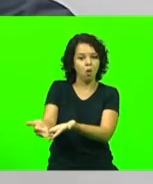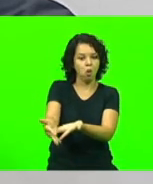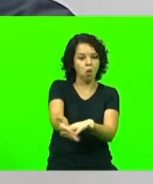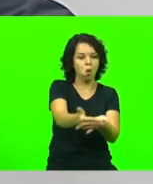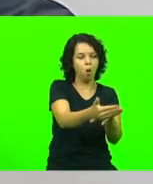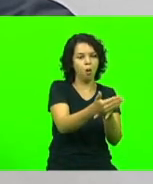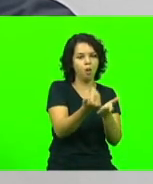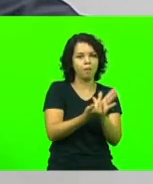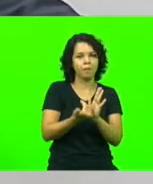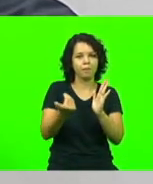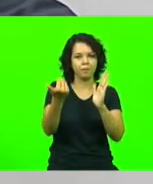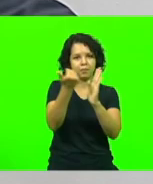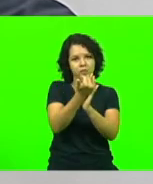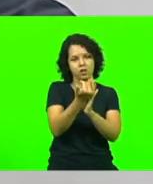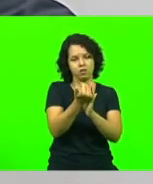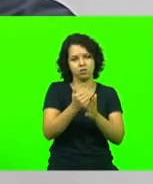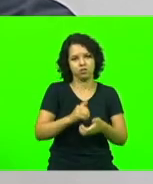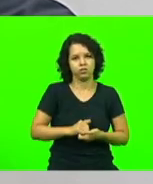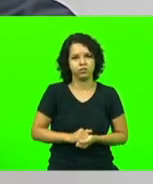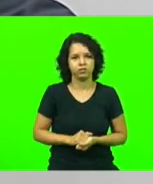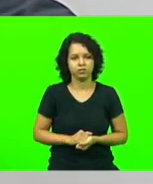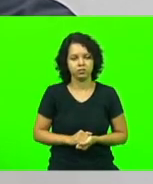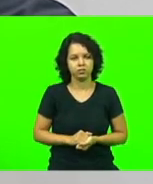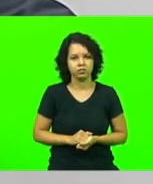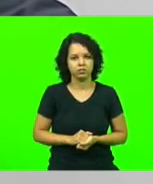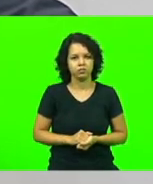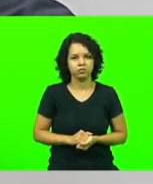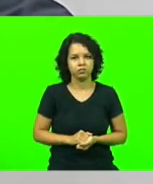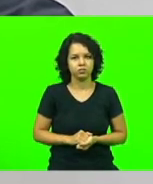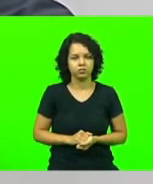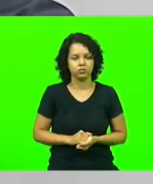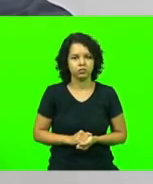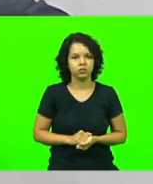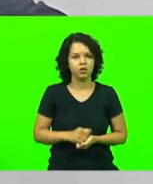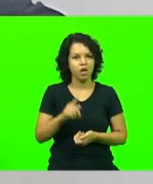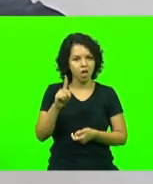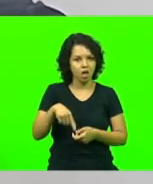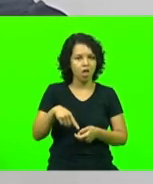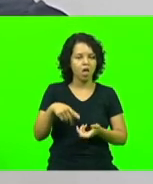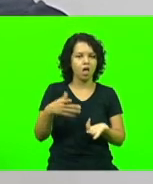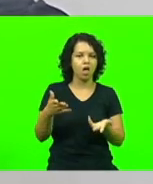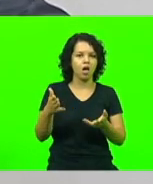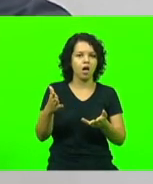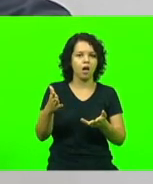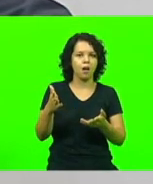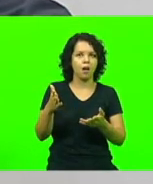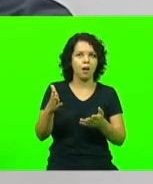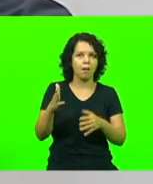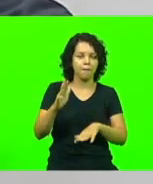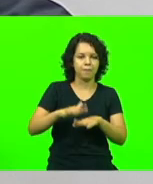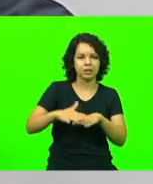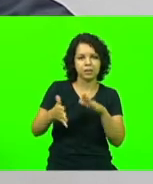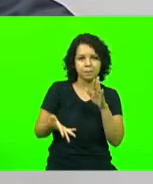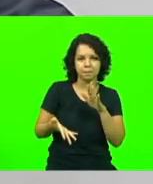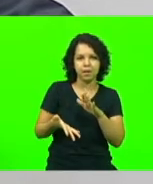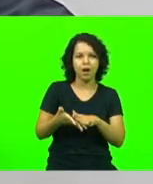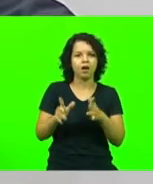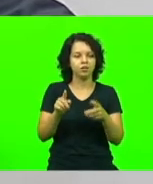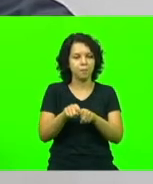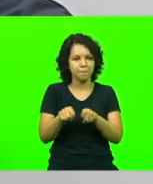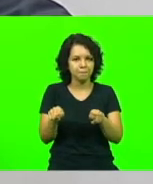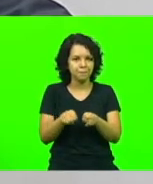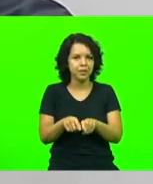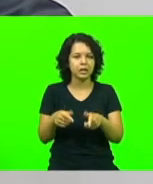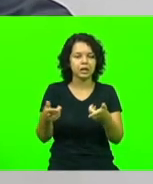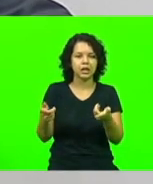ganhando. Simples isso. Tem a matemática aqui que é explicada por um ou outro deputado aqui, que